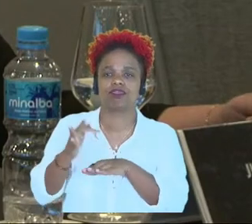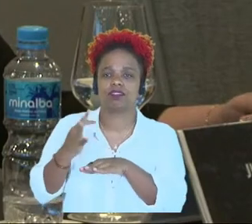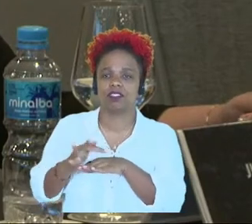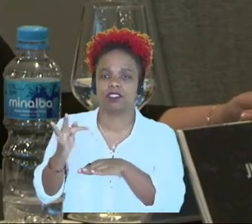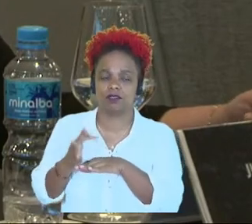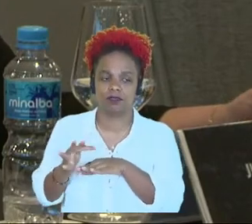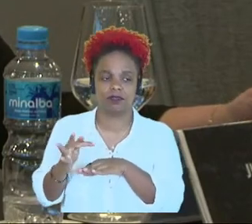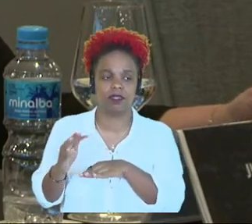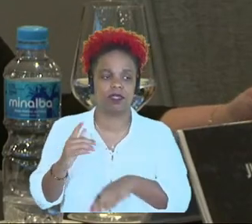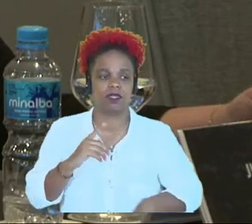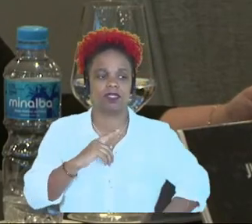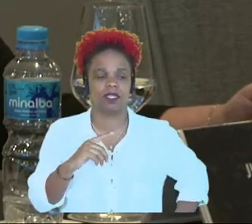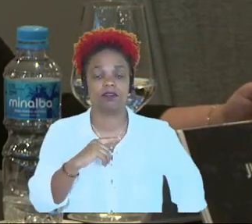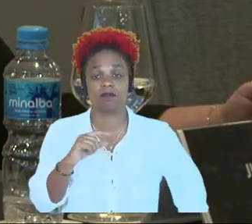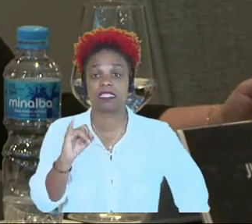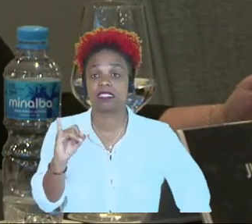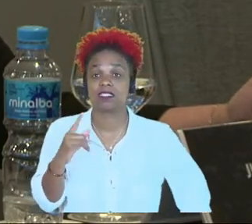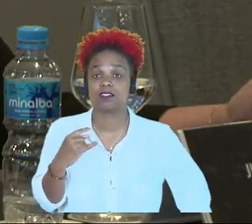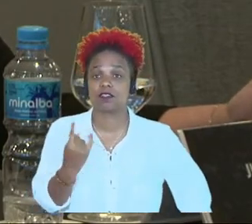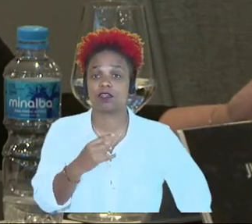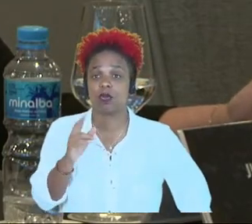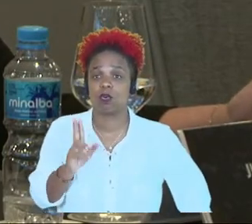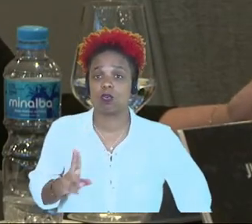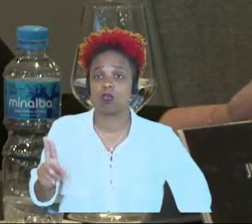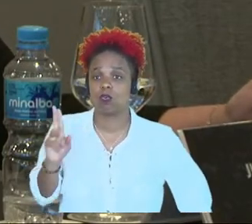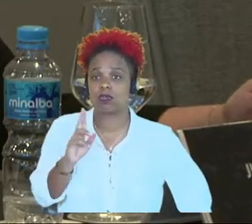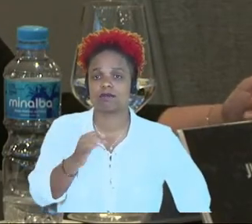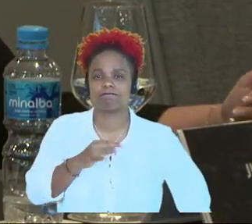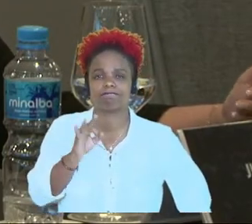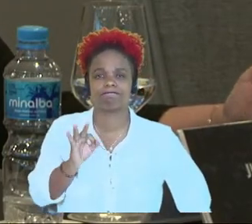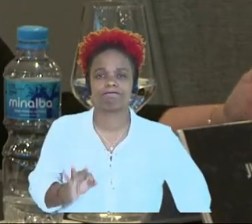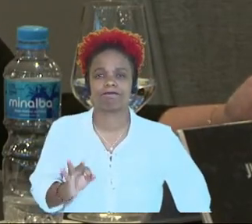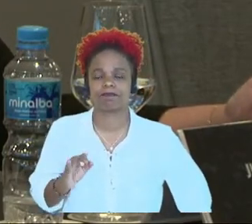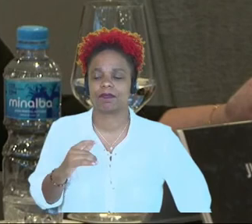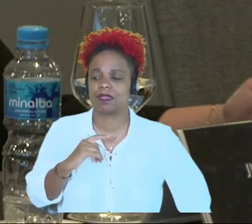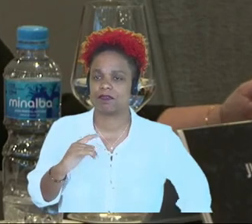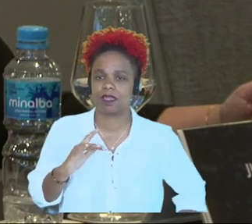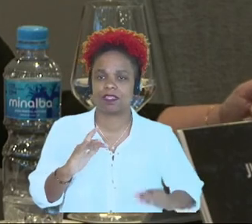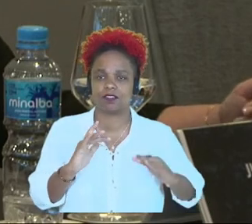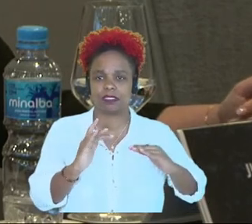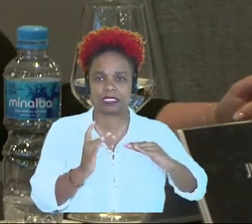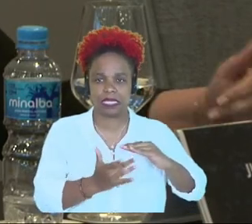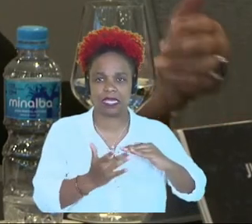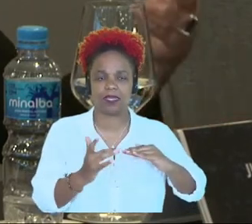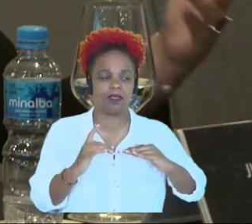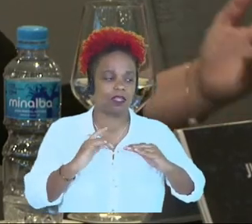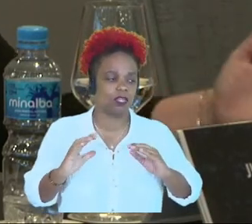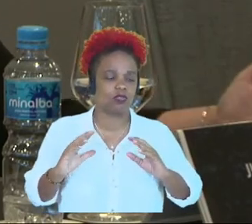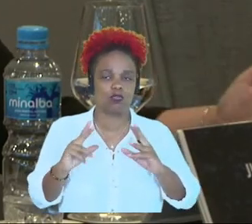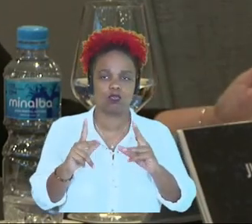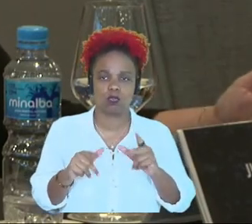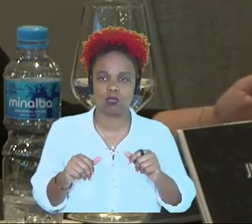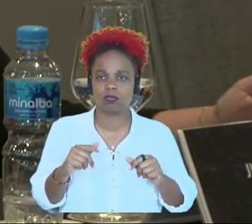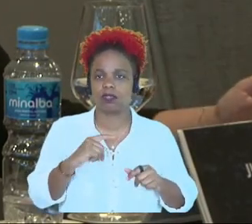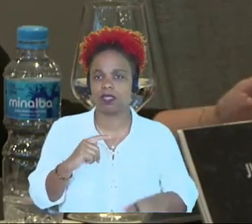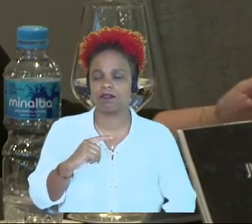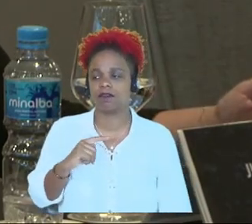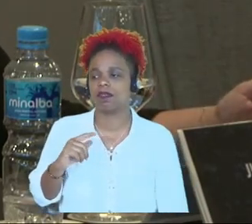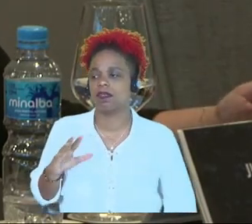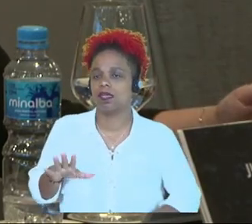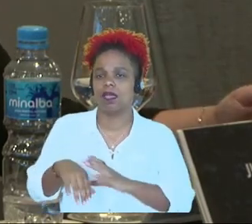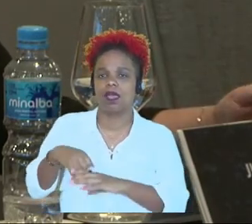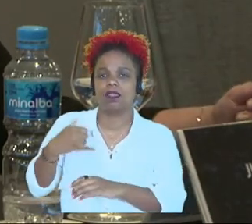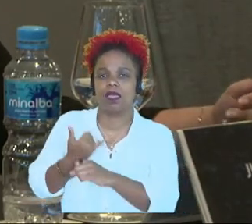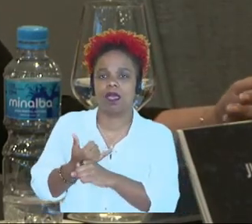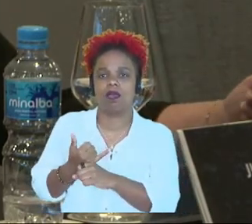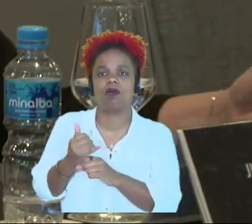Então, acho que se a gente tiver um uso mais adequado das redes sociais, de todos os canais também que foram mencionados